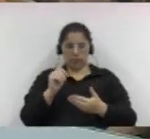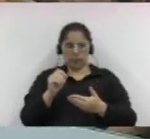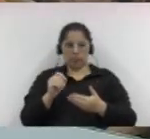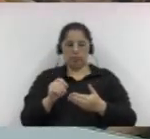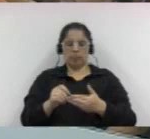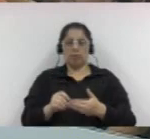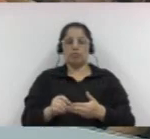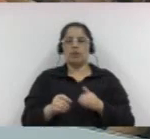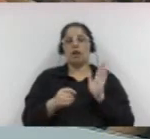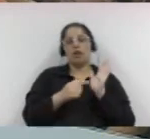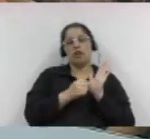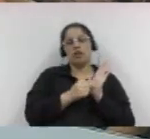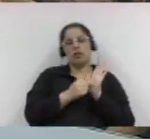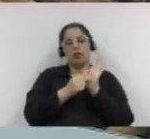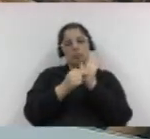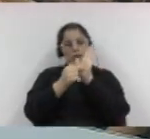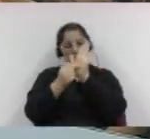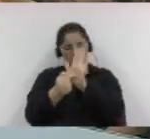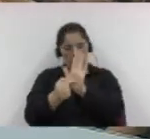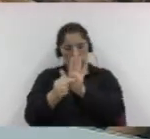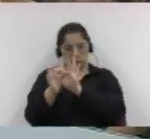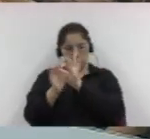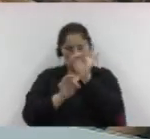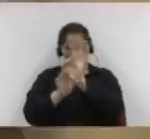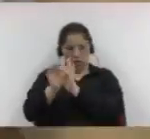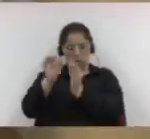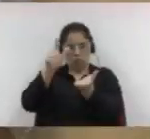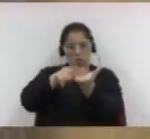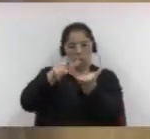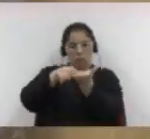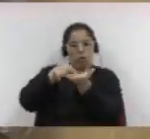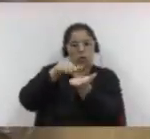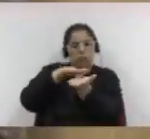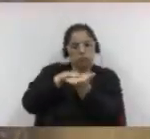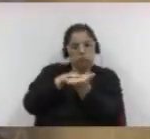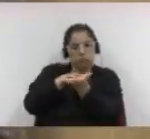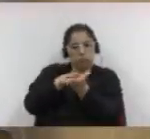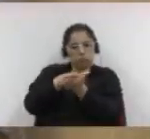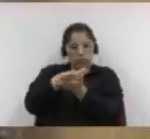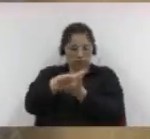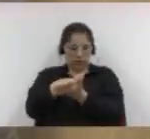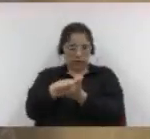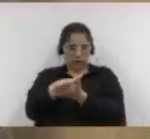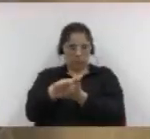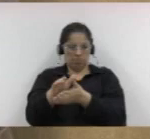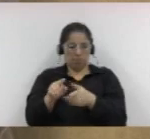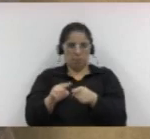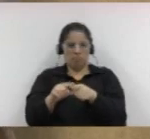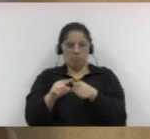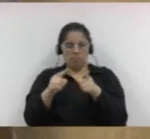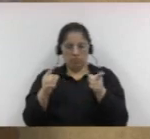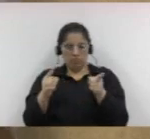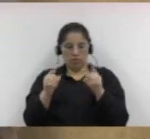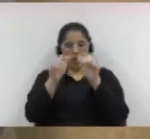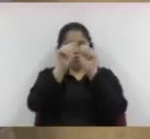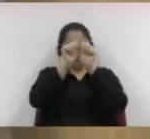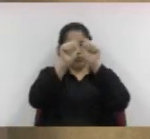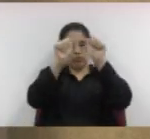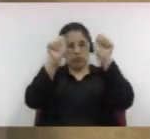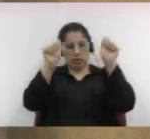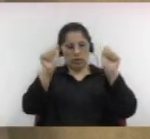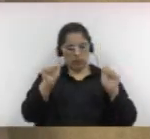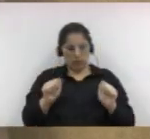apresentar o projeto impresso num papel, mas os comuniques já são eletrônicos. Eu tenho um